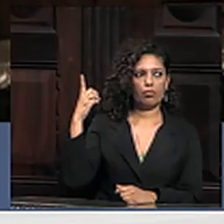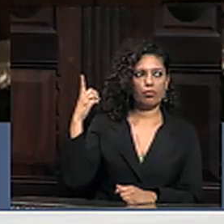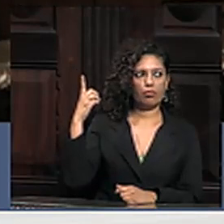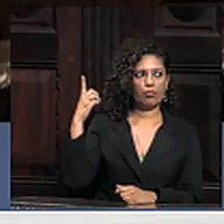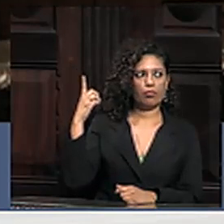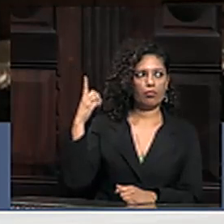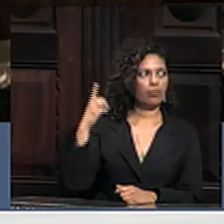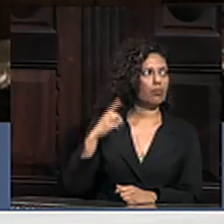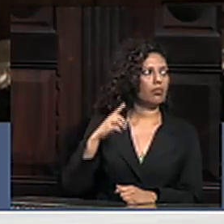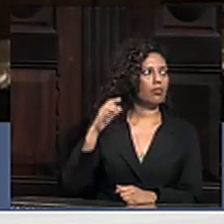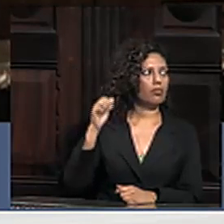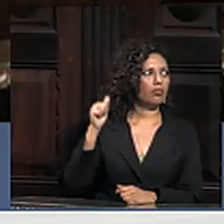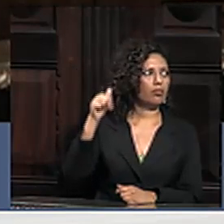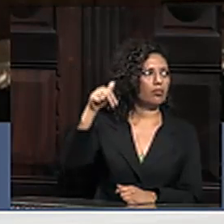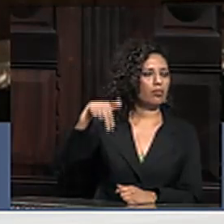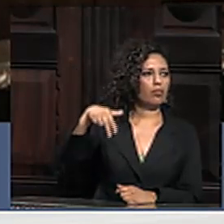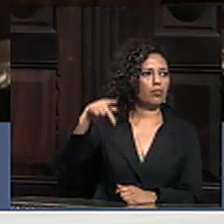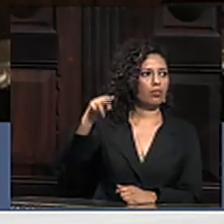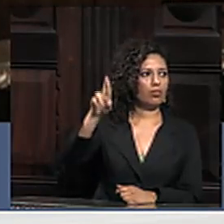André,